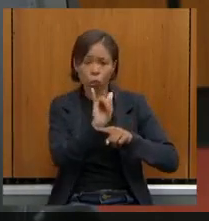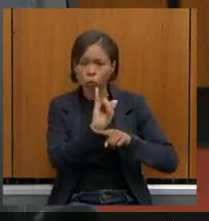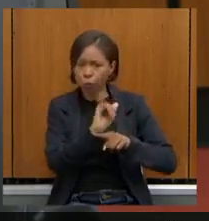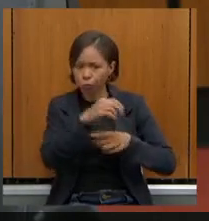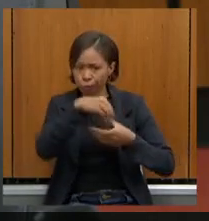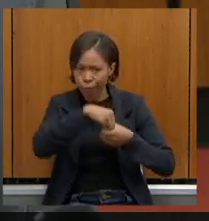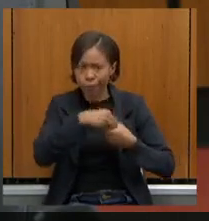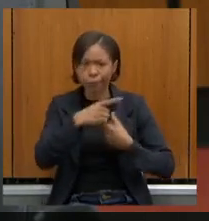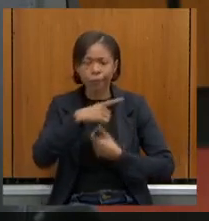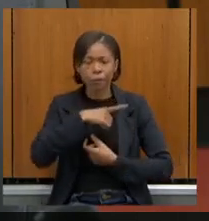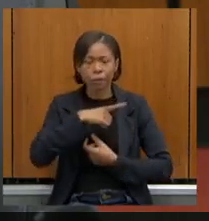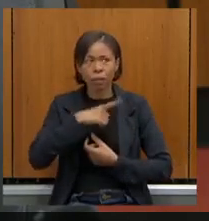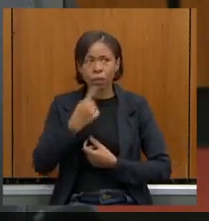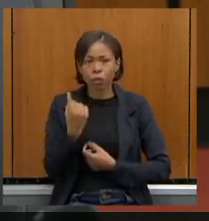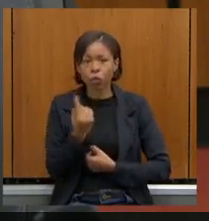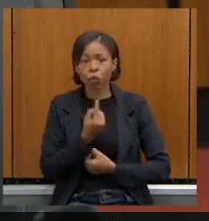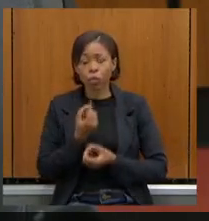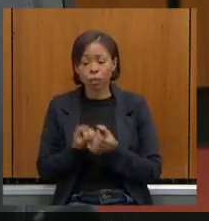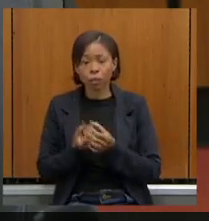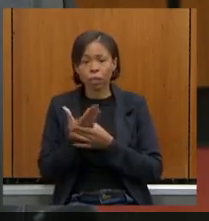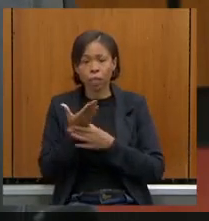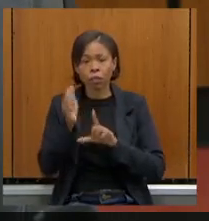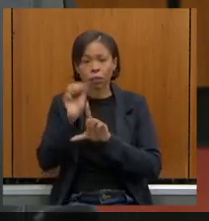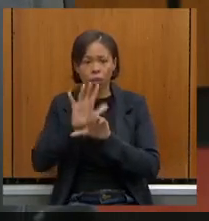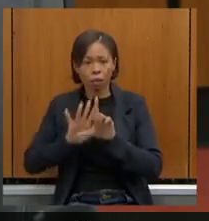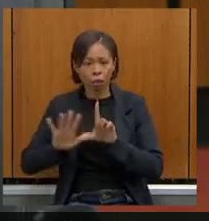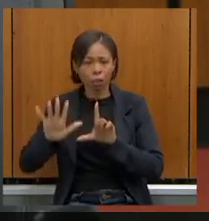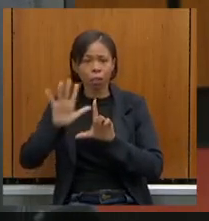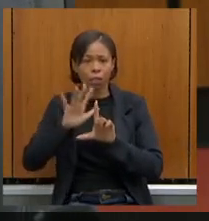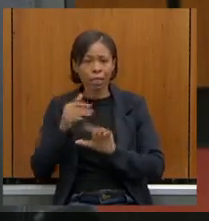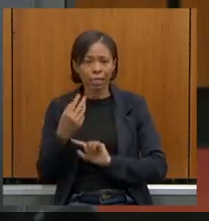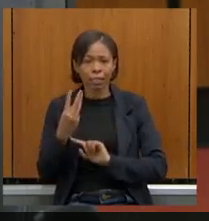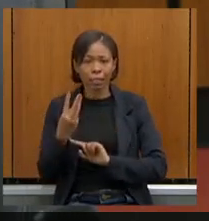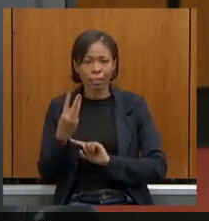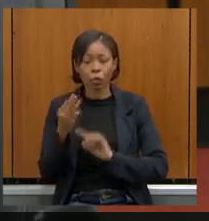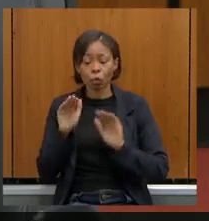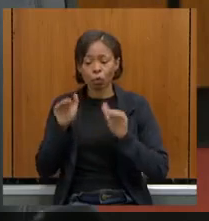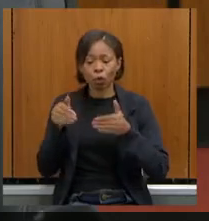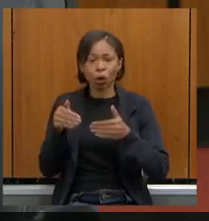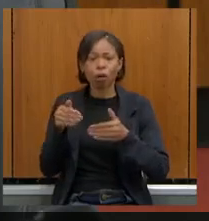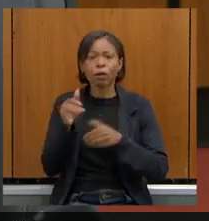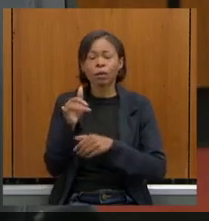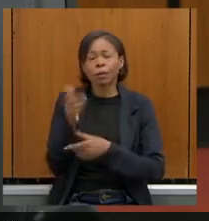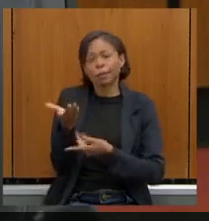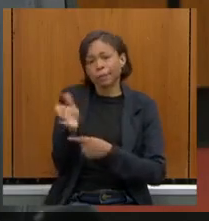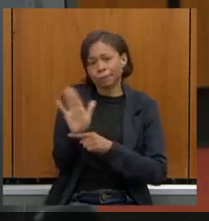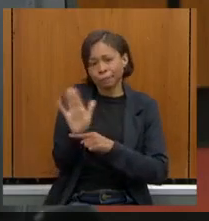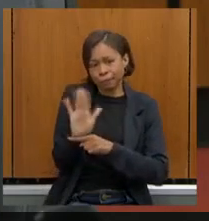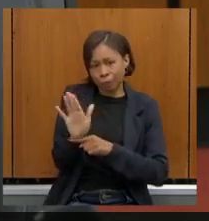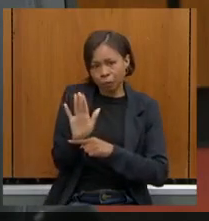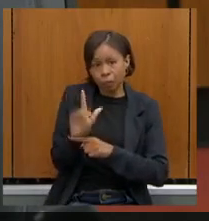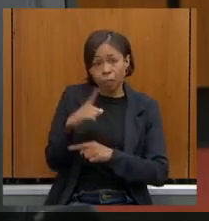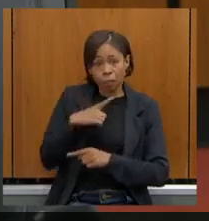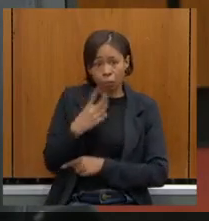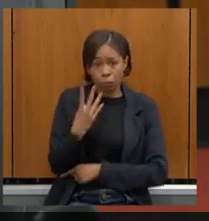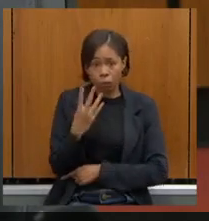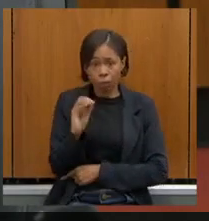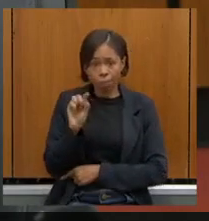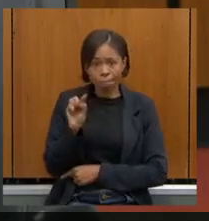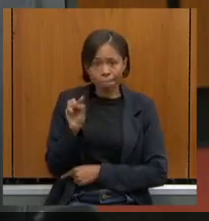estamos criando três plataformas de streaming para filmes, ela tem 40 mil filmes